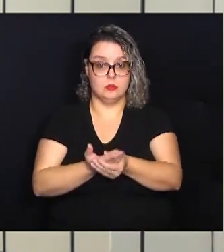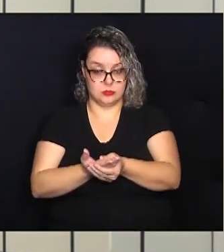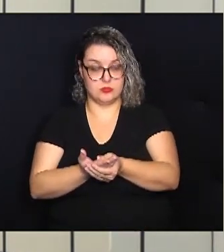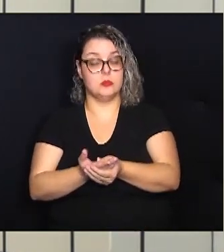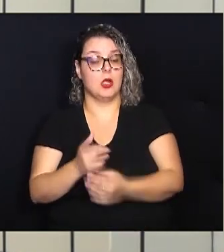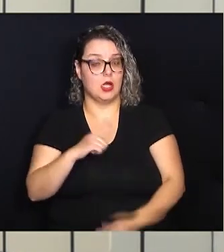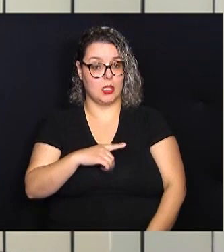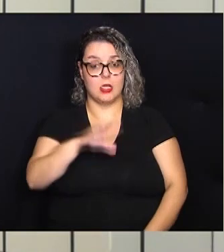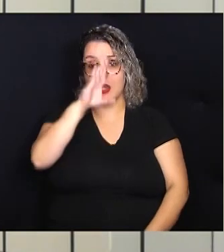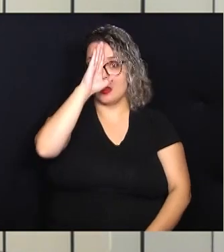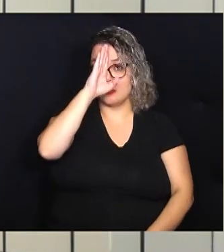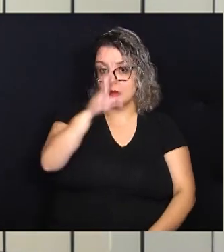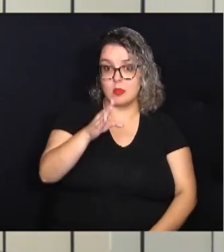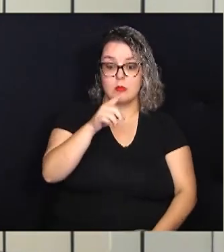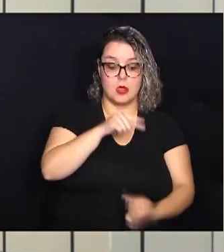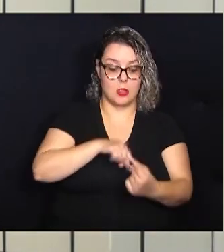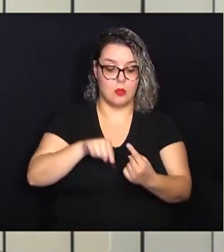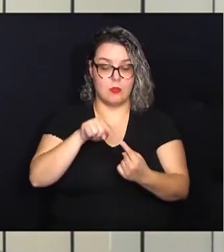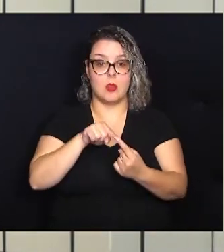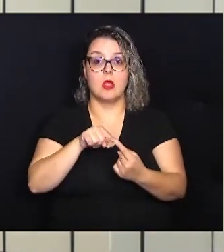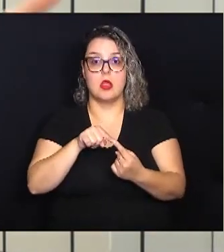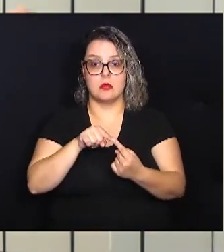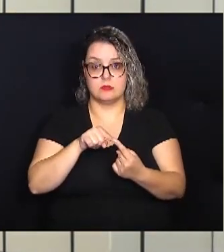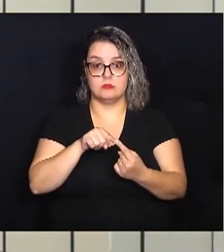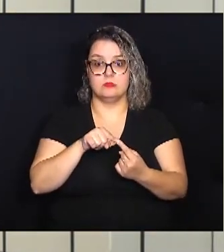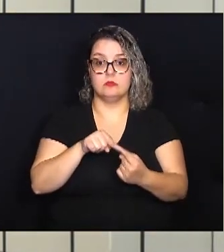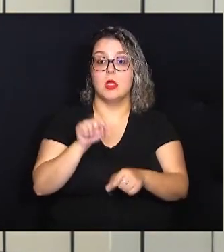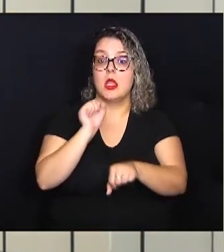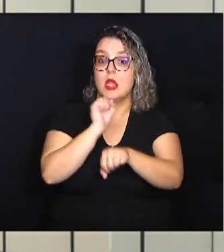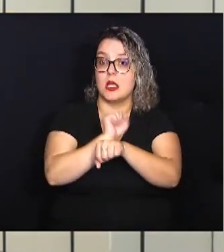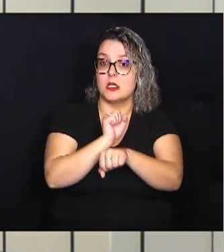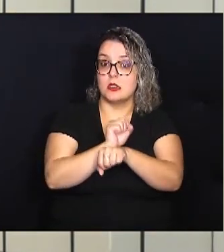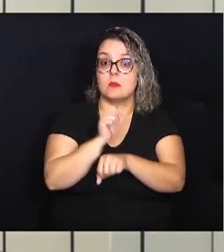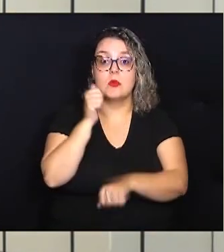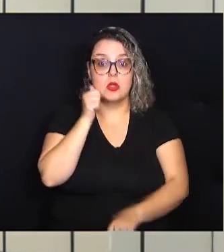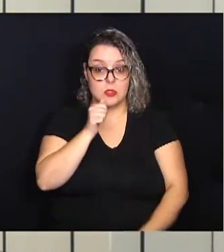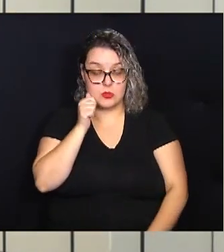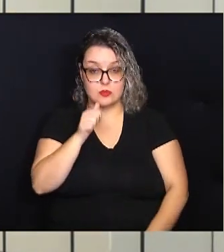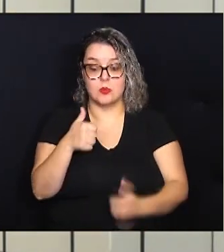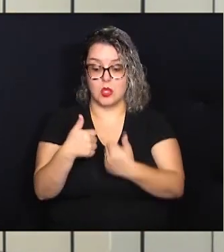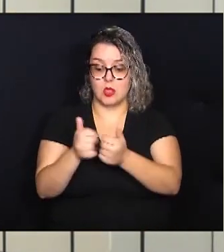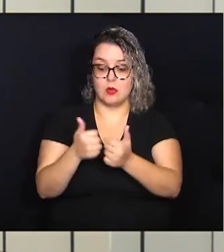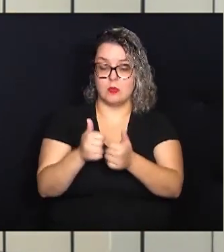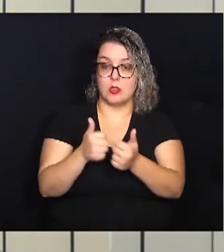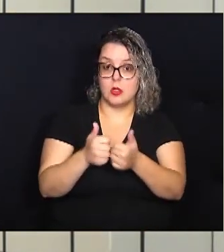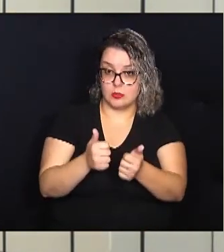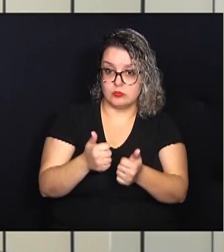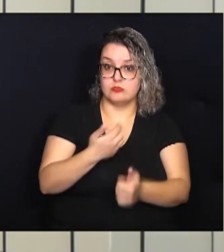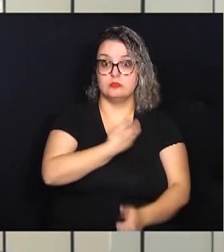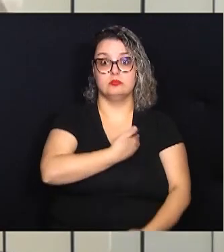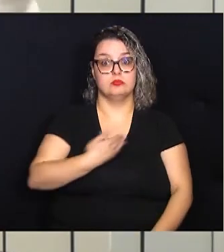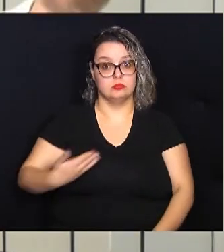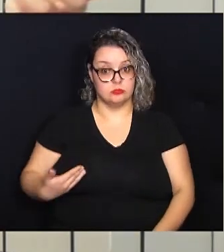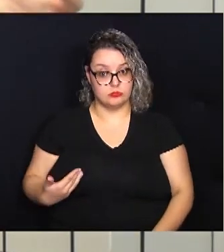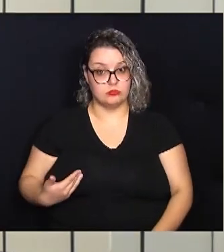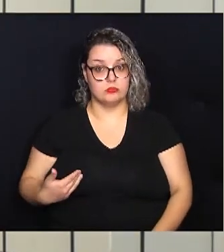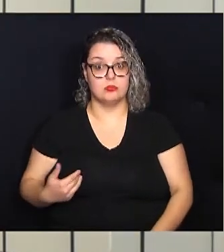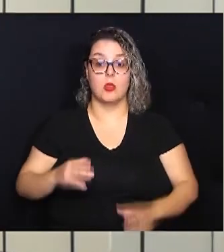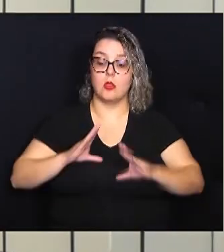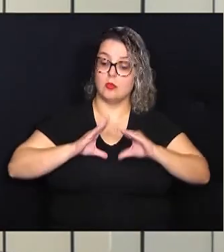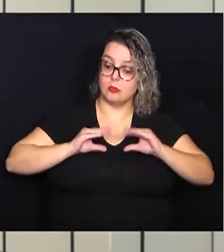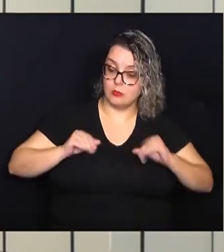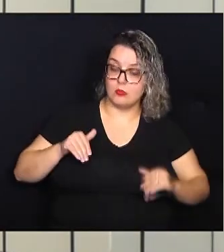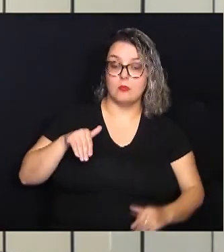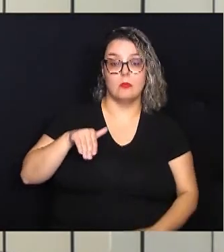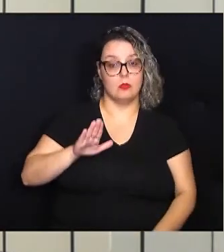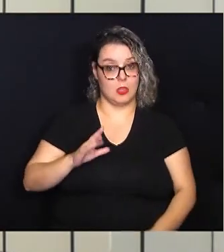como principal objetivo tornar a espera da mulher pelo transporte coletivo um momento mais confortável